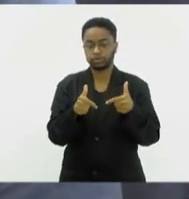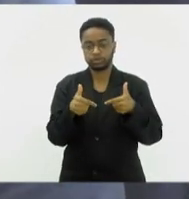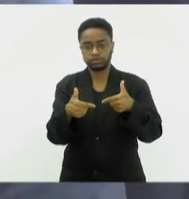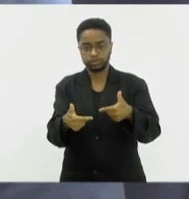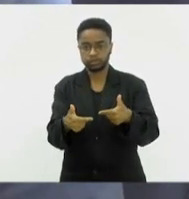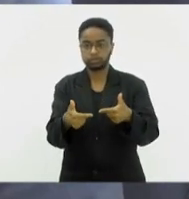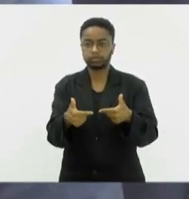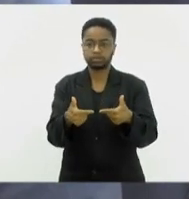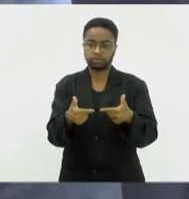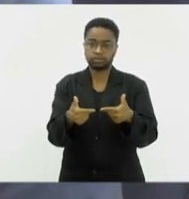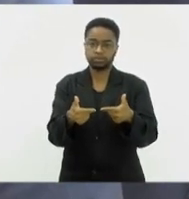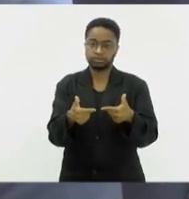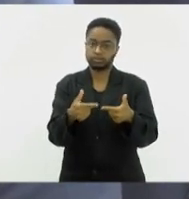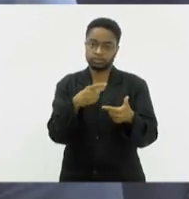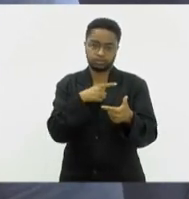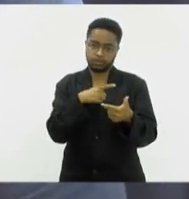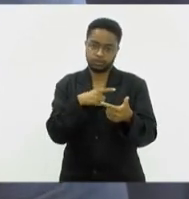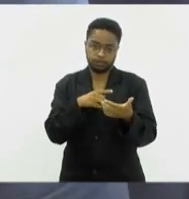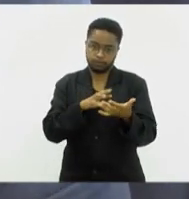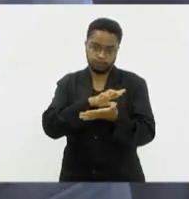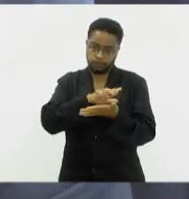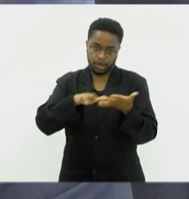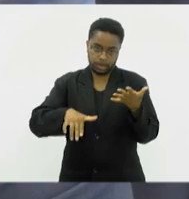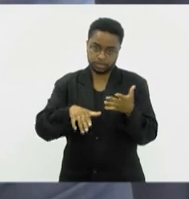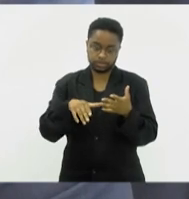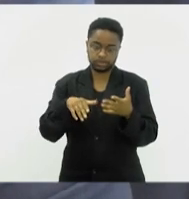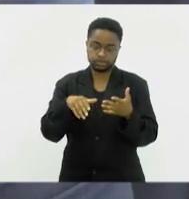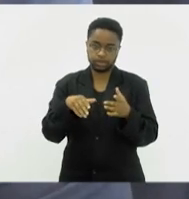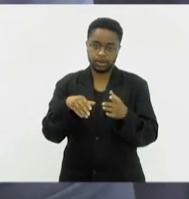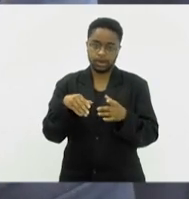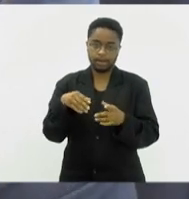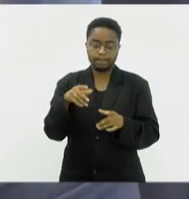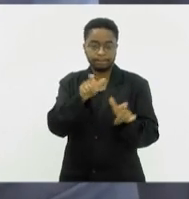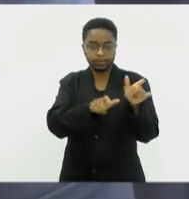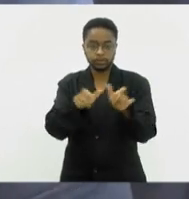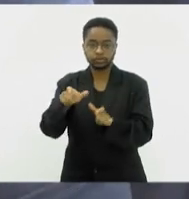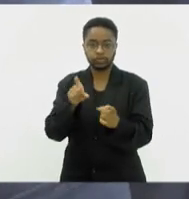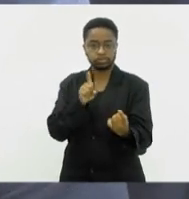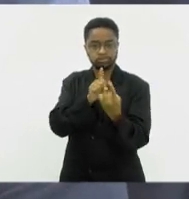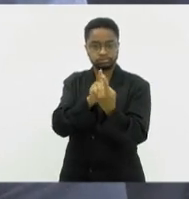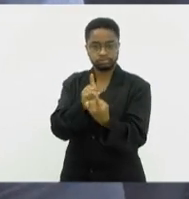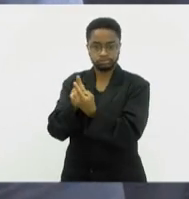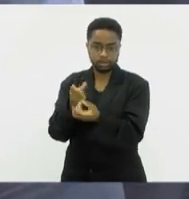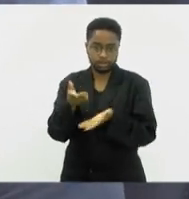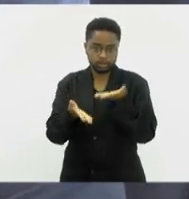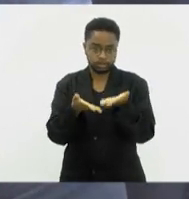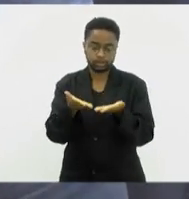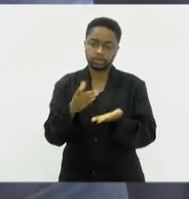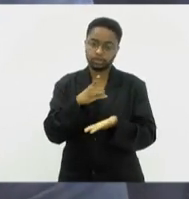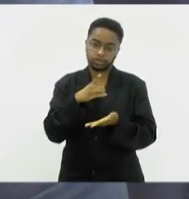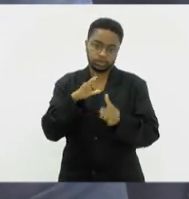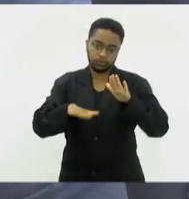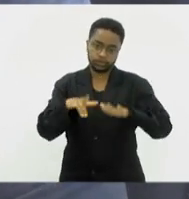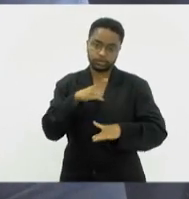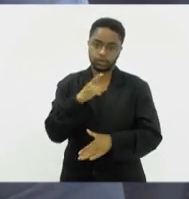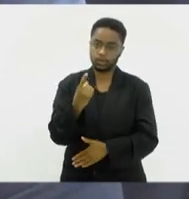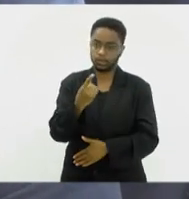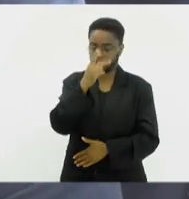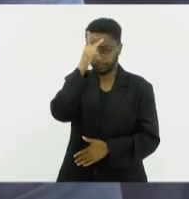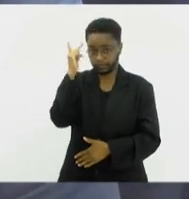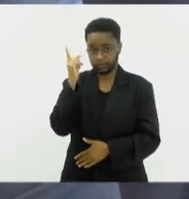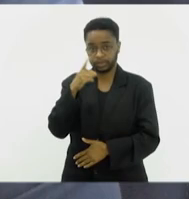algum das milhares de pacientes que imagino que devem ter sido submetidos a ela, alguém que veio com